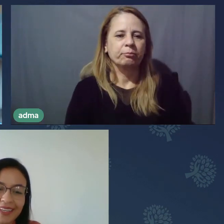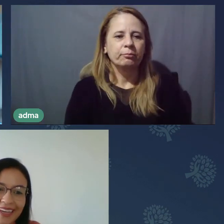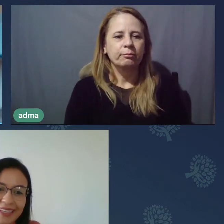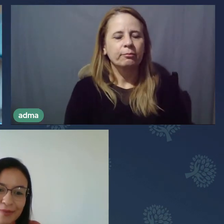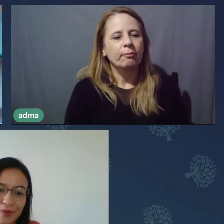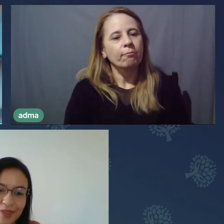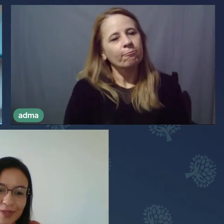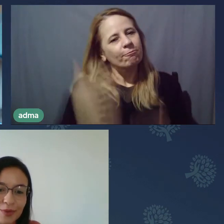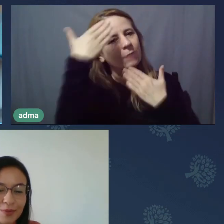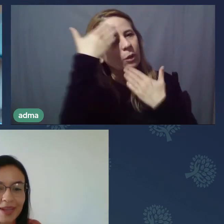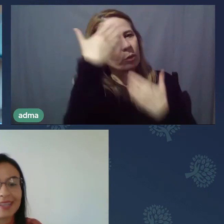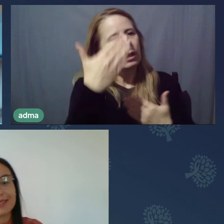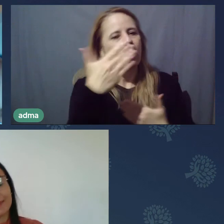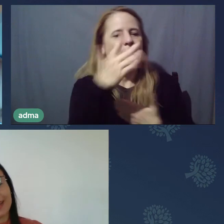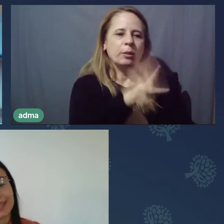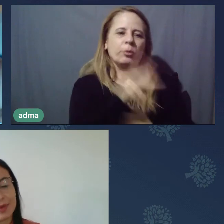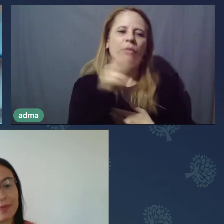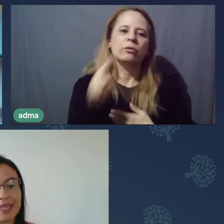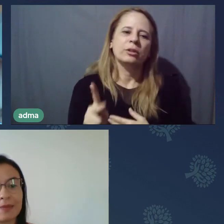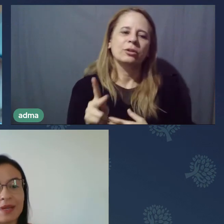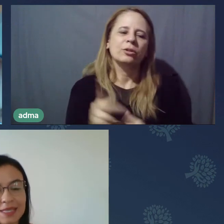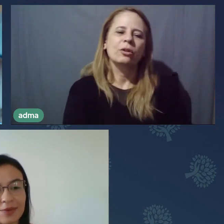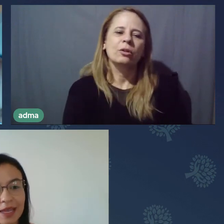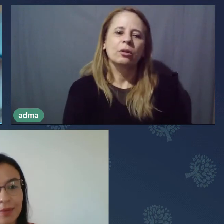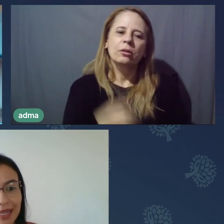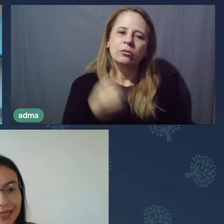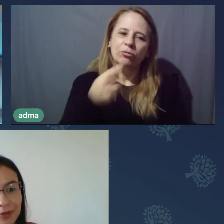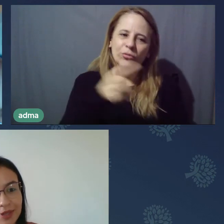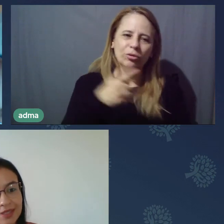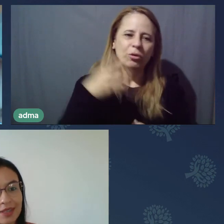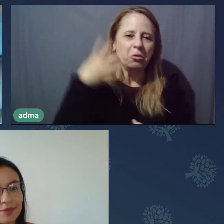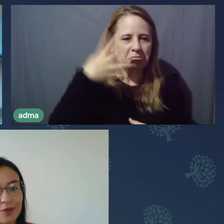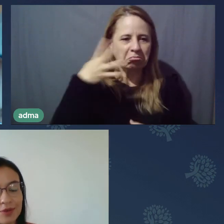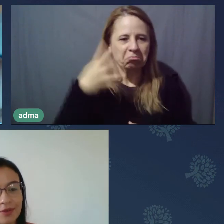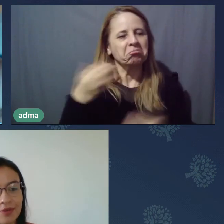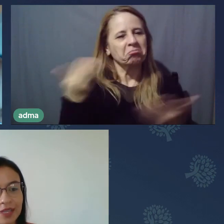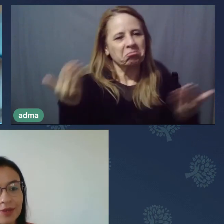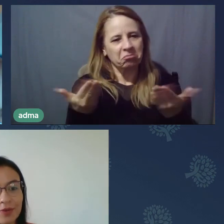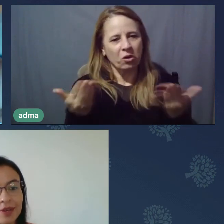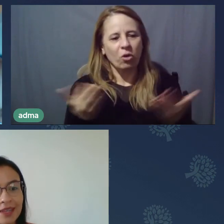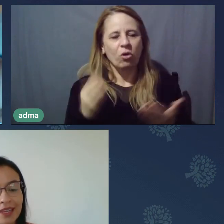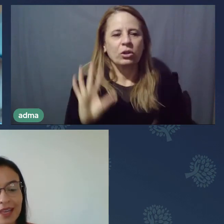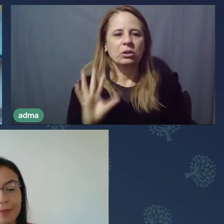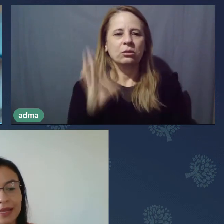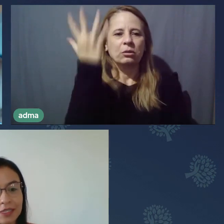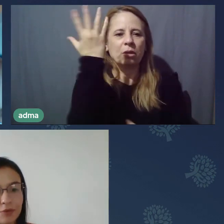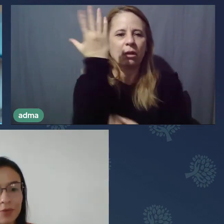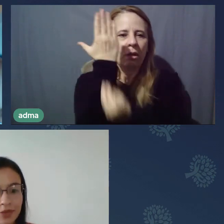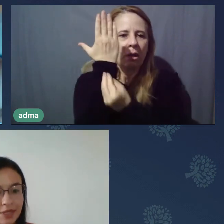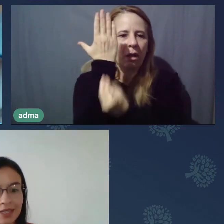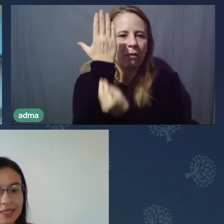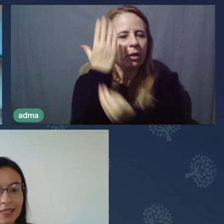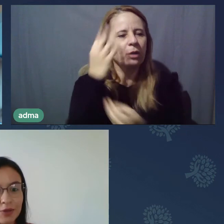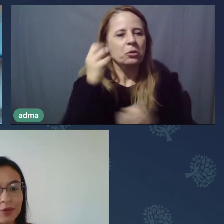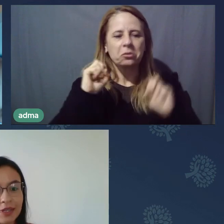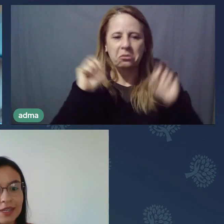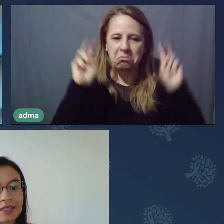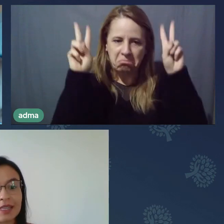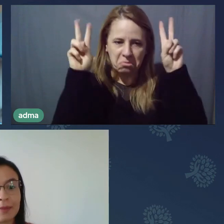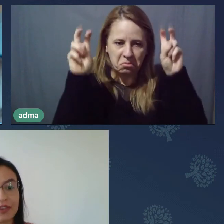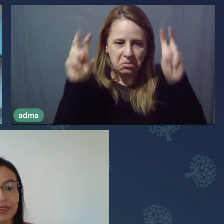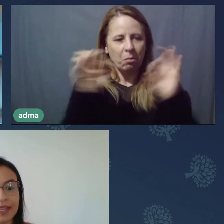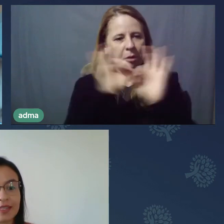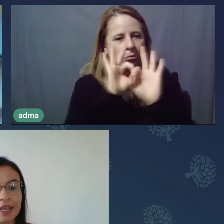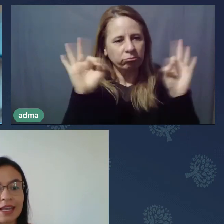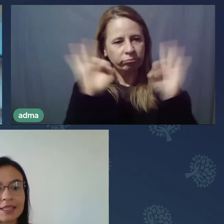Muito obrigada, professor. Mais uma participação que abrilhantou nesse nosso evento. A palestra foi muito esclarecedora, né?